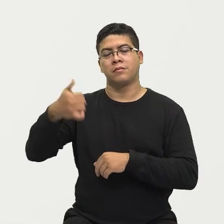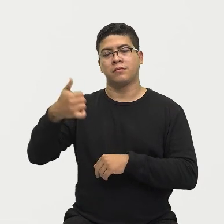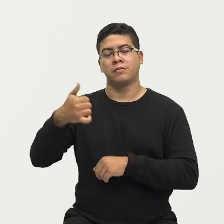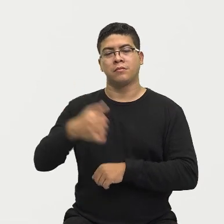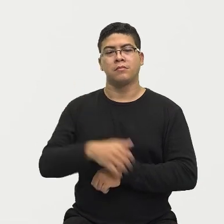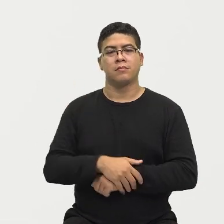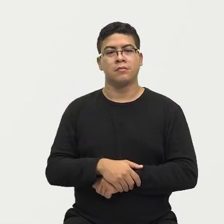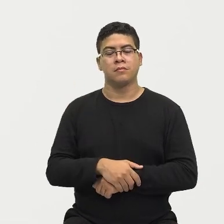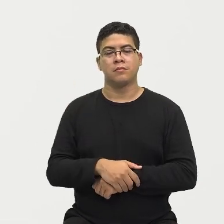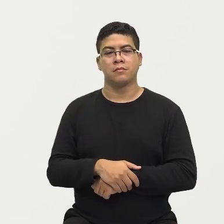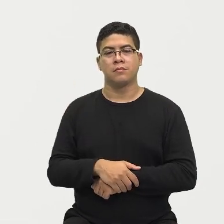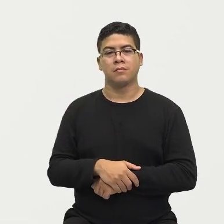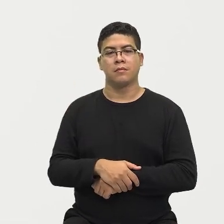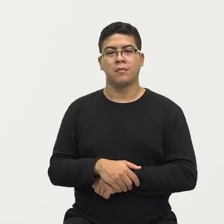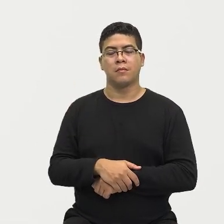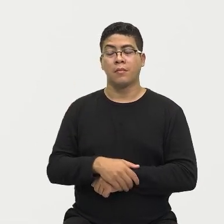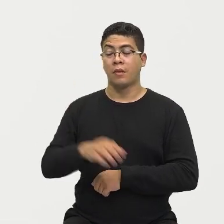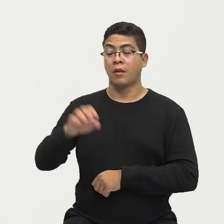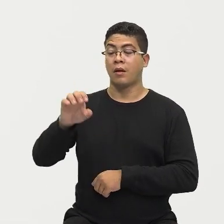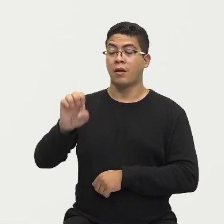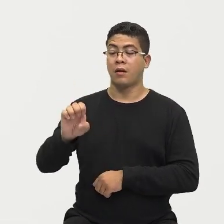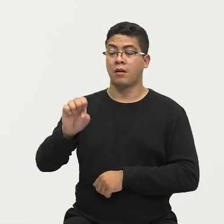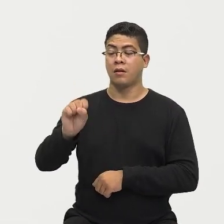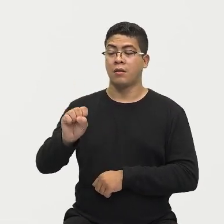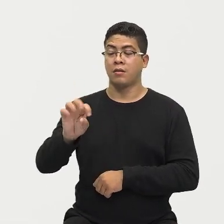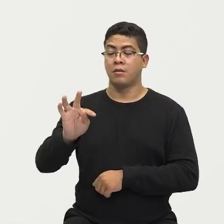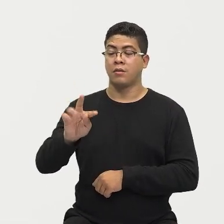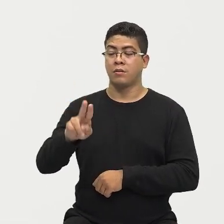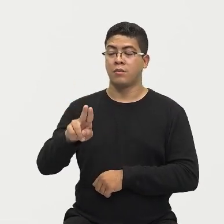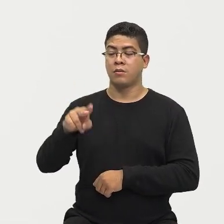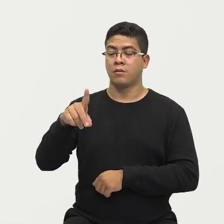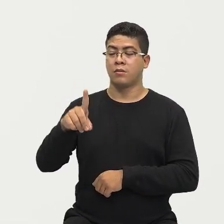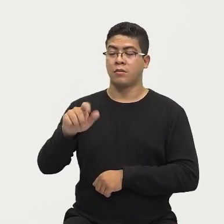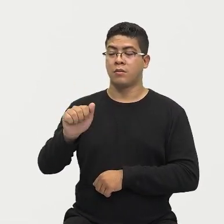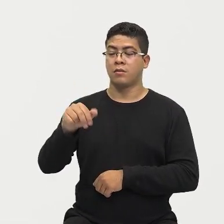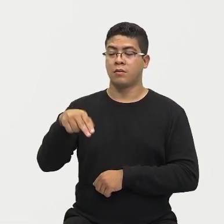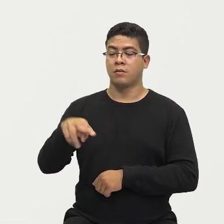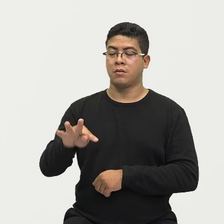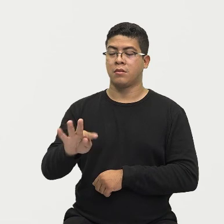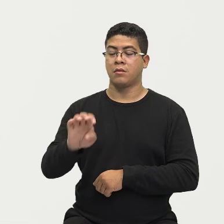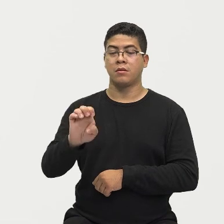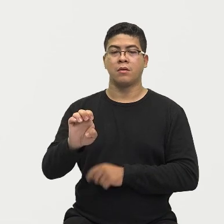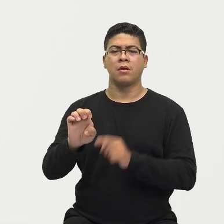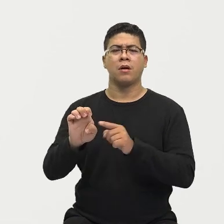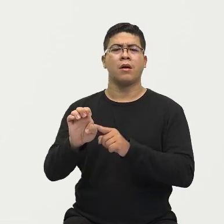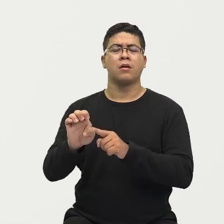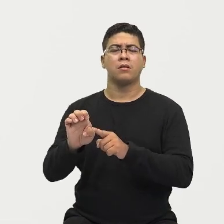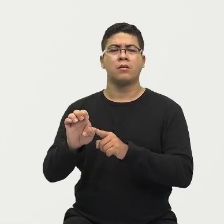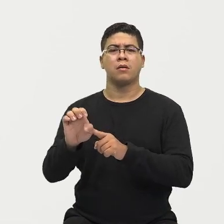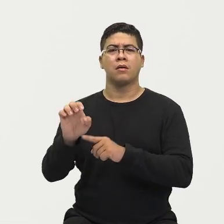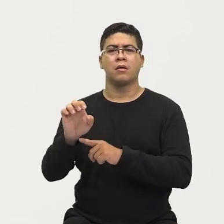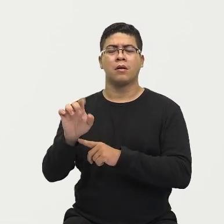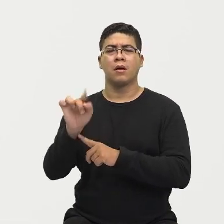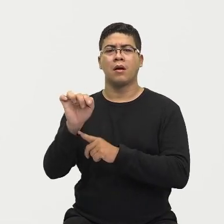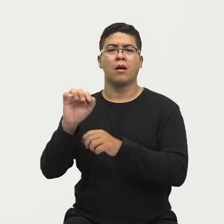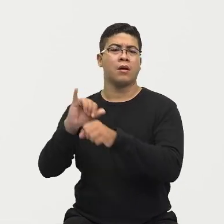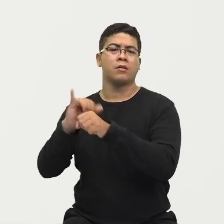Estudante aí, no caso, é um adjetivo ou é um substantivo? É A ou S? Diga aí rapidinho para mim.